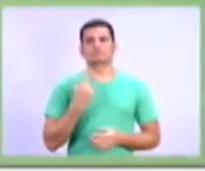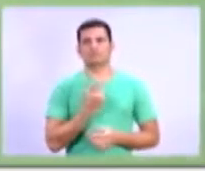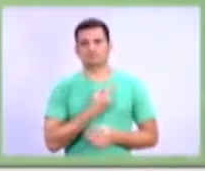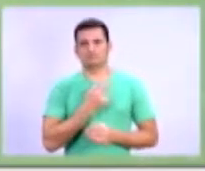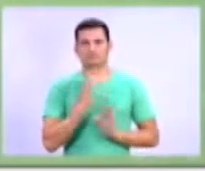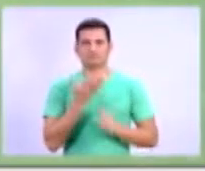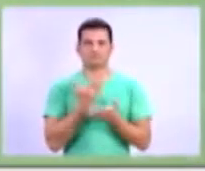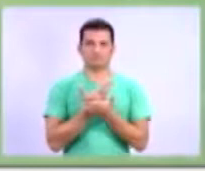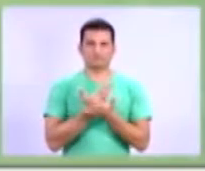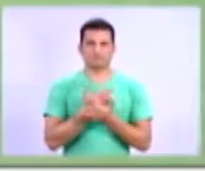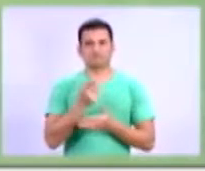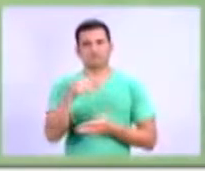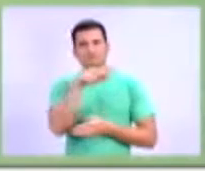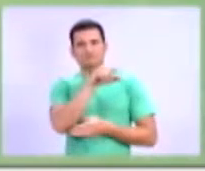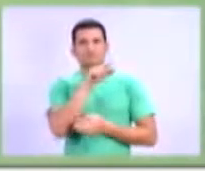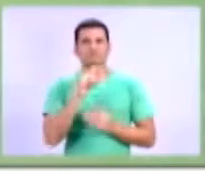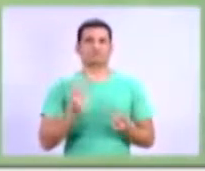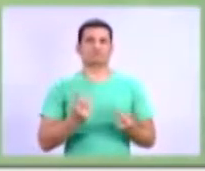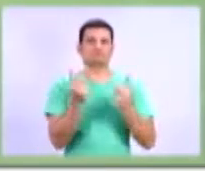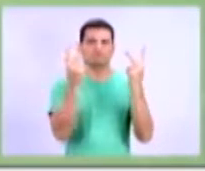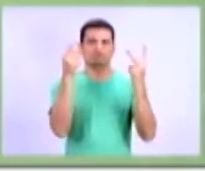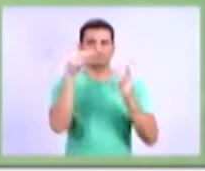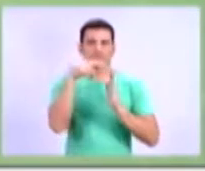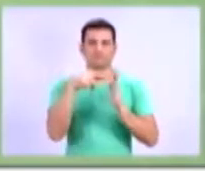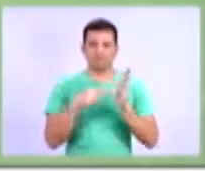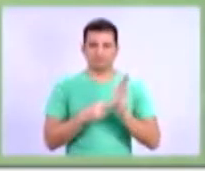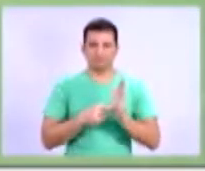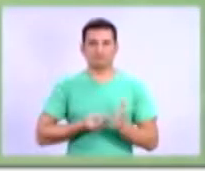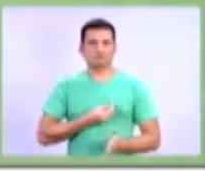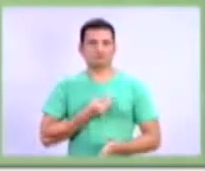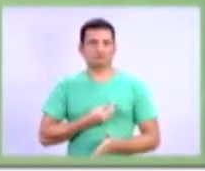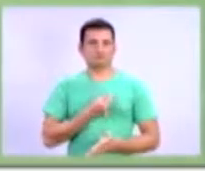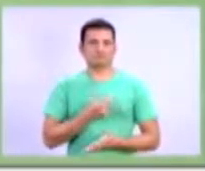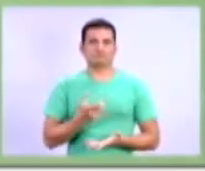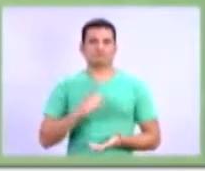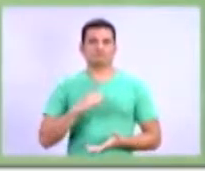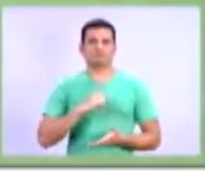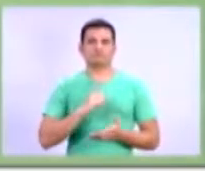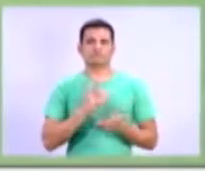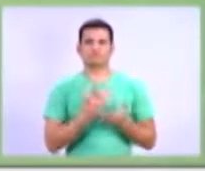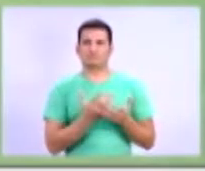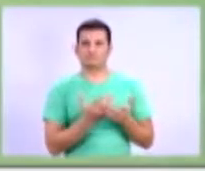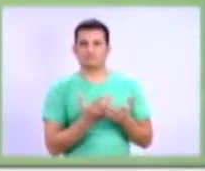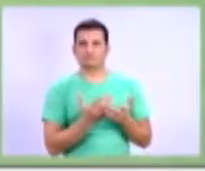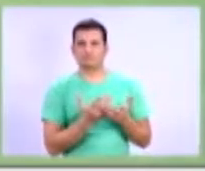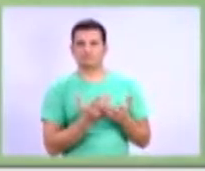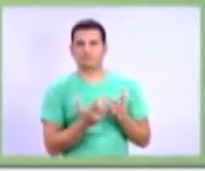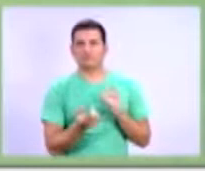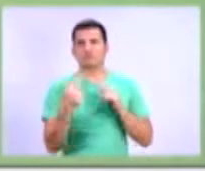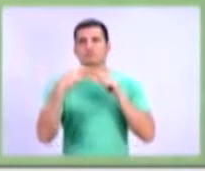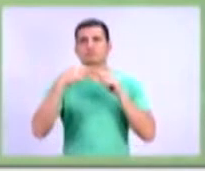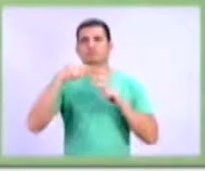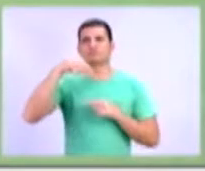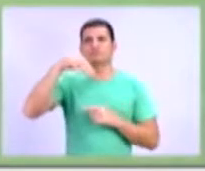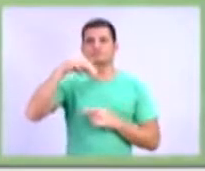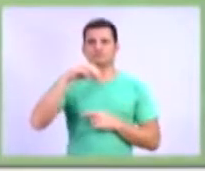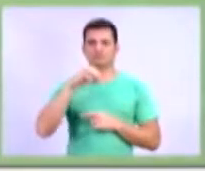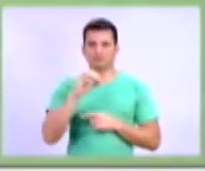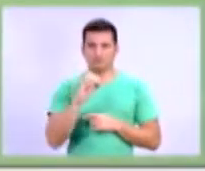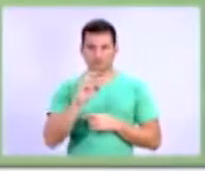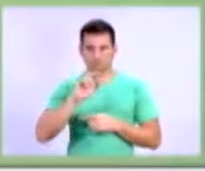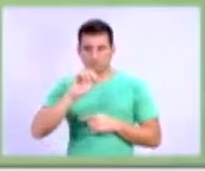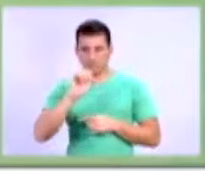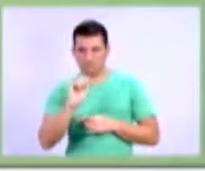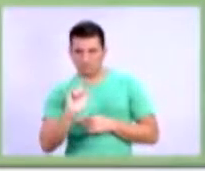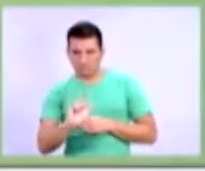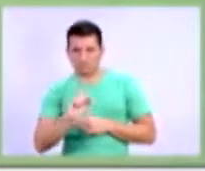valores, essas regras de convivência estão relacionadas com a nossa moral, né? Que a nossa moral é esse